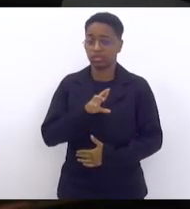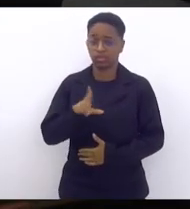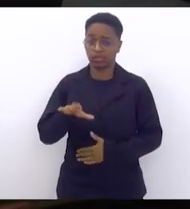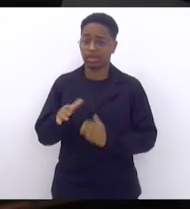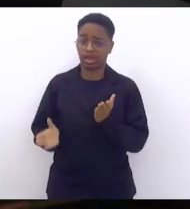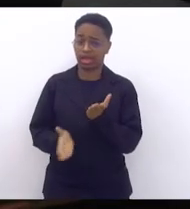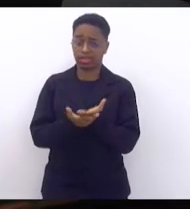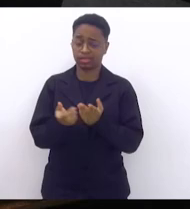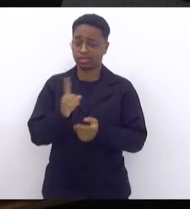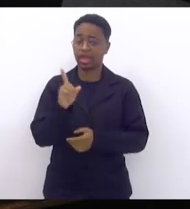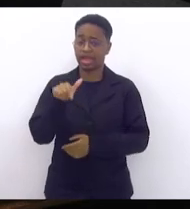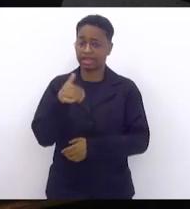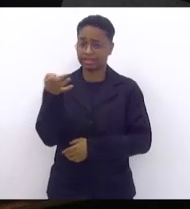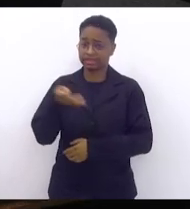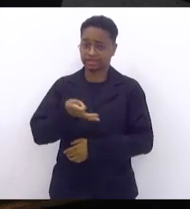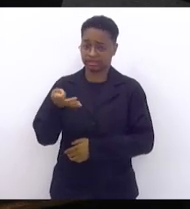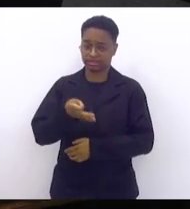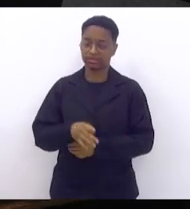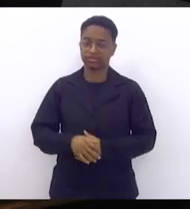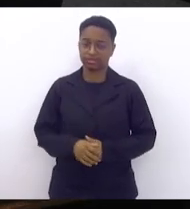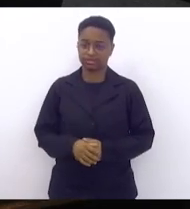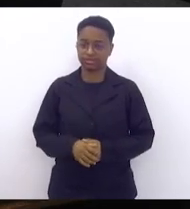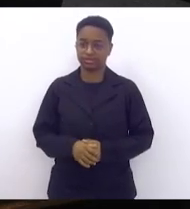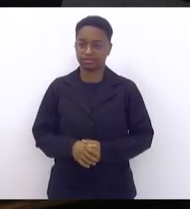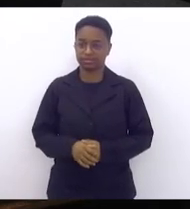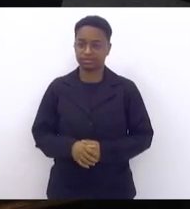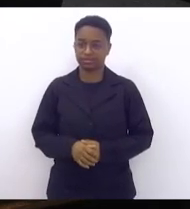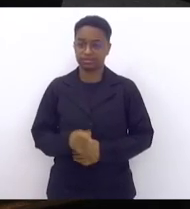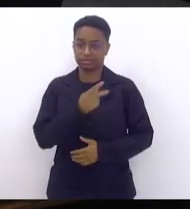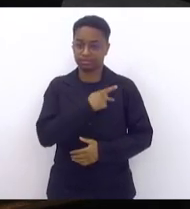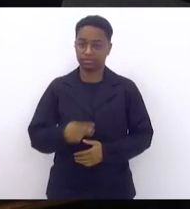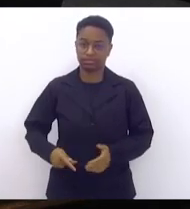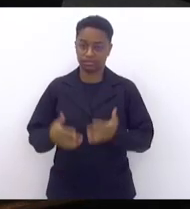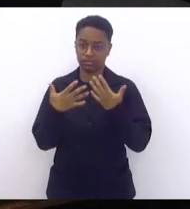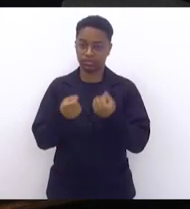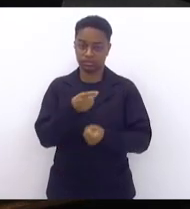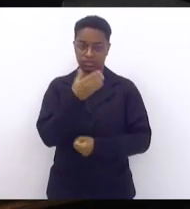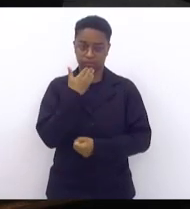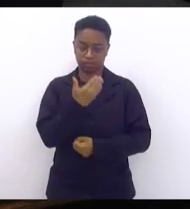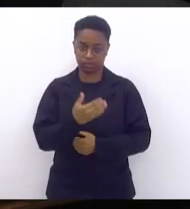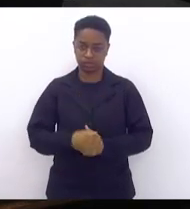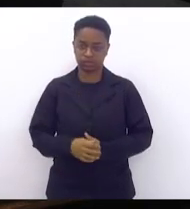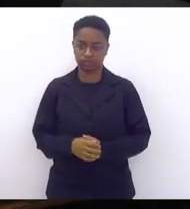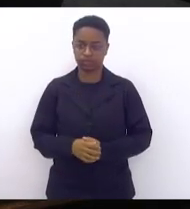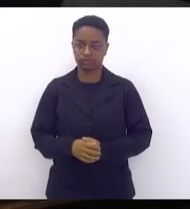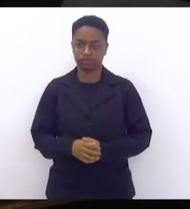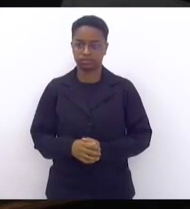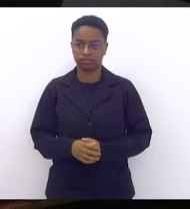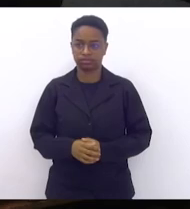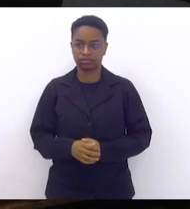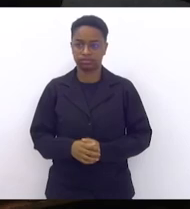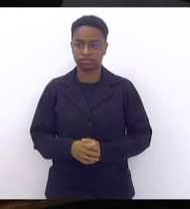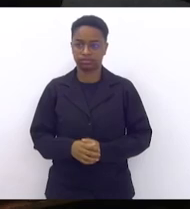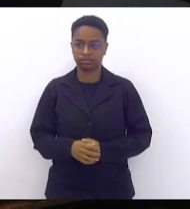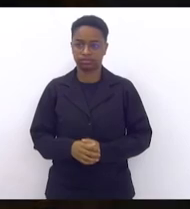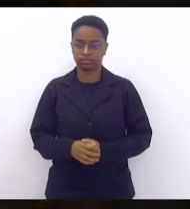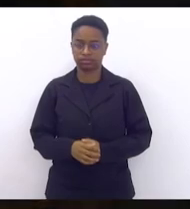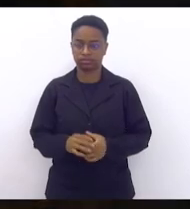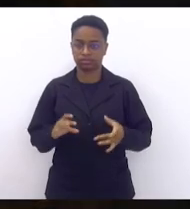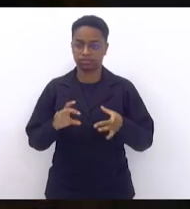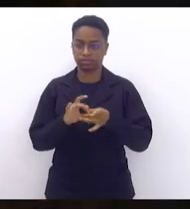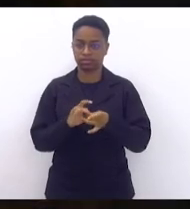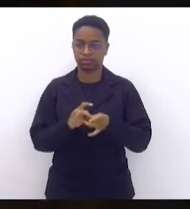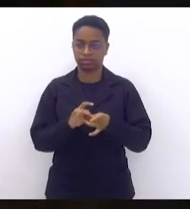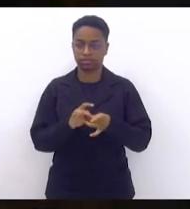uma certeza. A presidência defere o pedido de vossa excelência. A coautoria